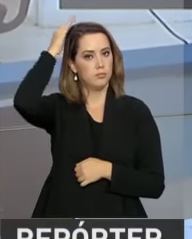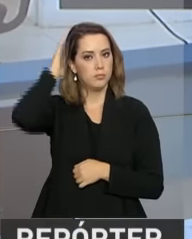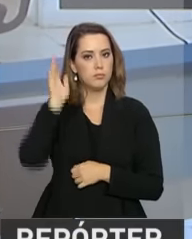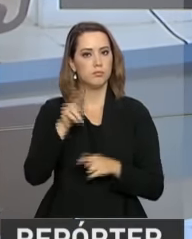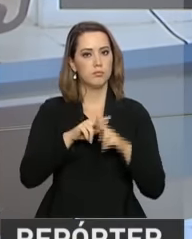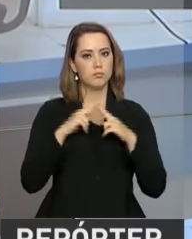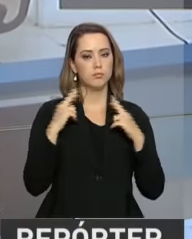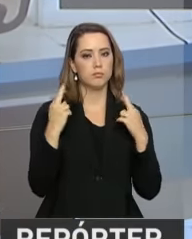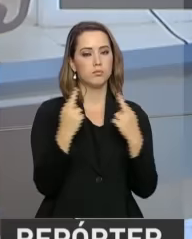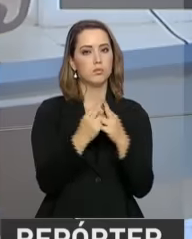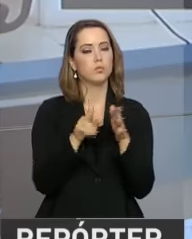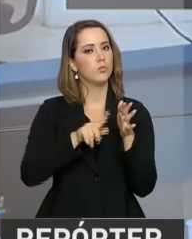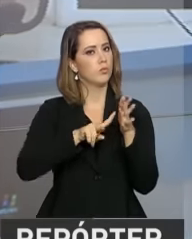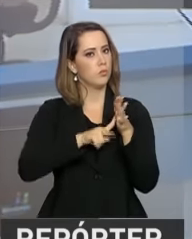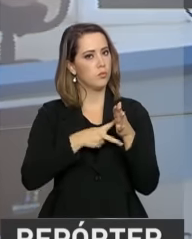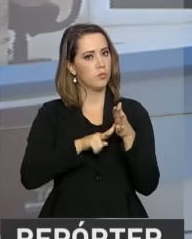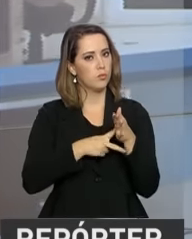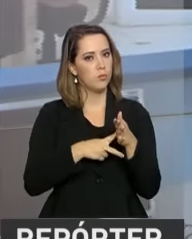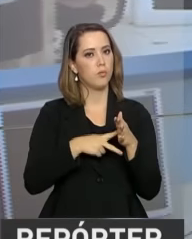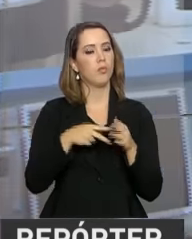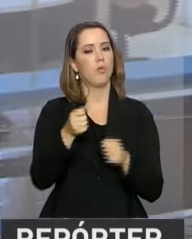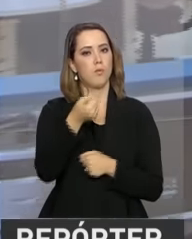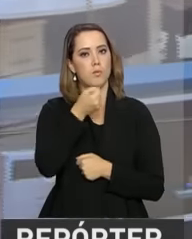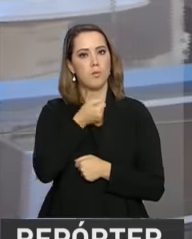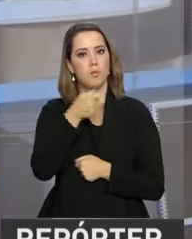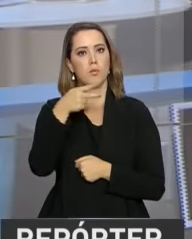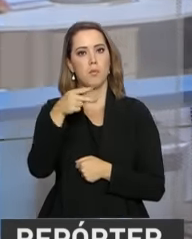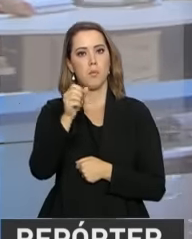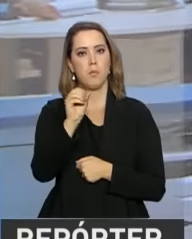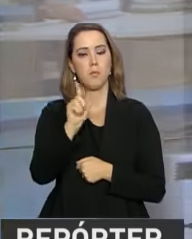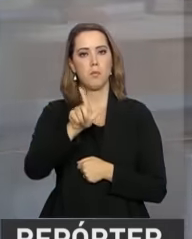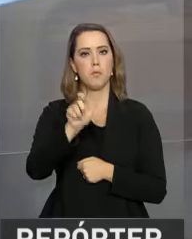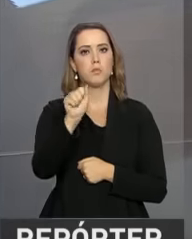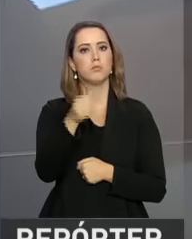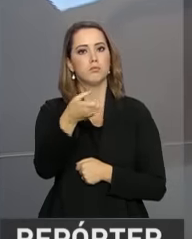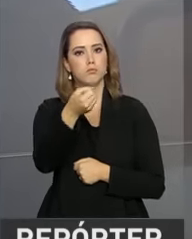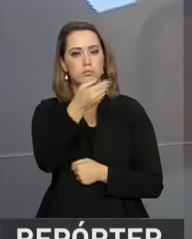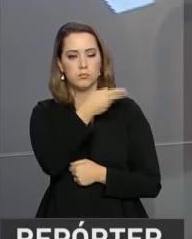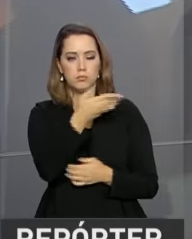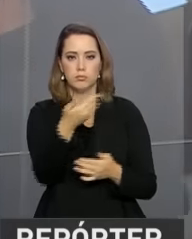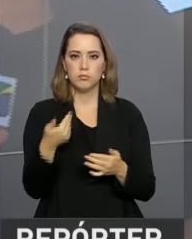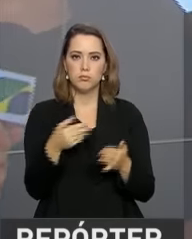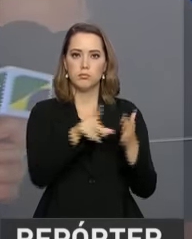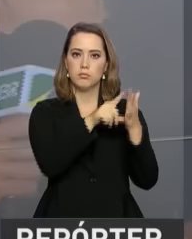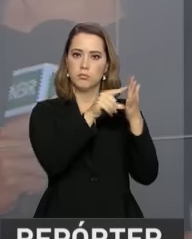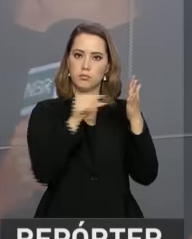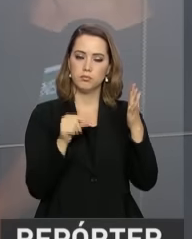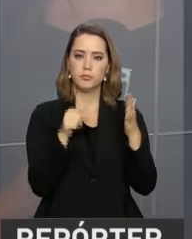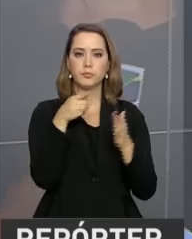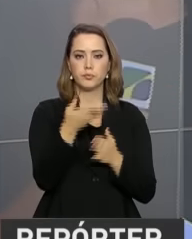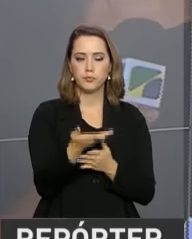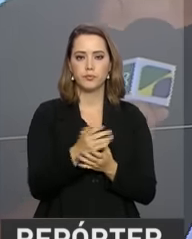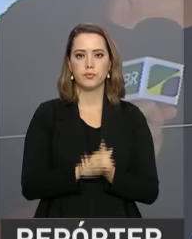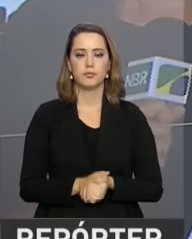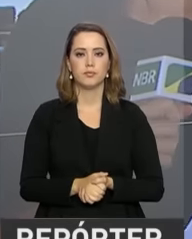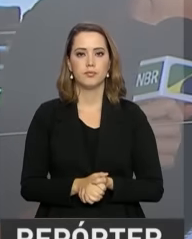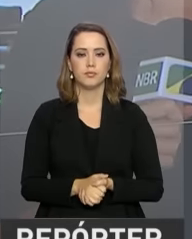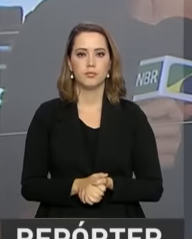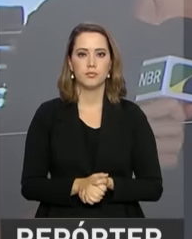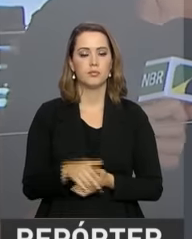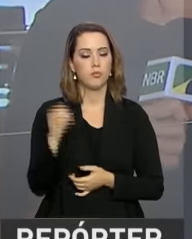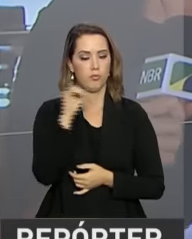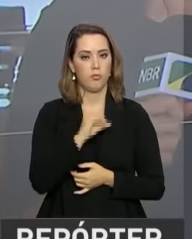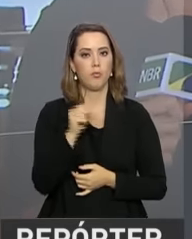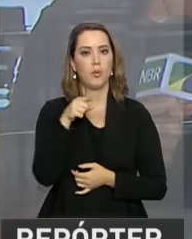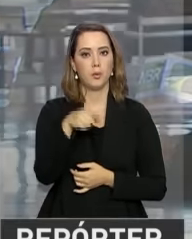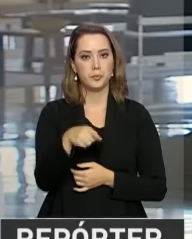com sindicalistas a repórter Paula deor traz as informações pra gente ao vivo do Palácio do Planalto Oi Paula Oi